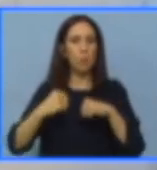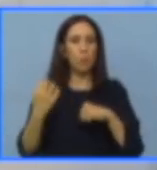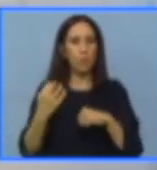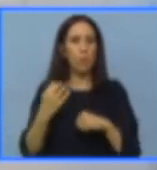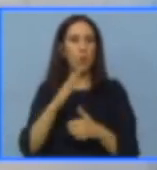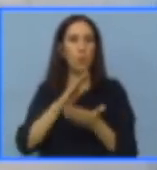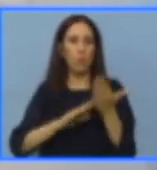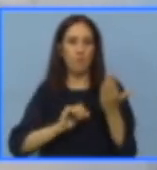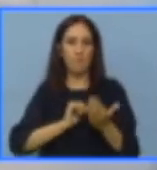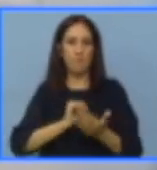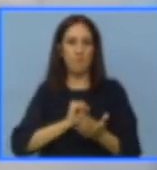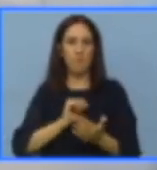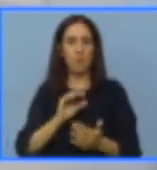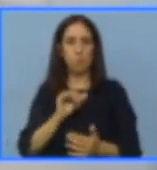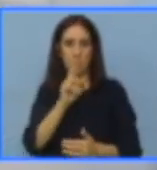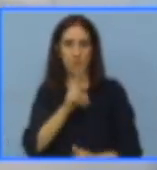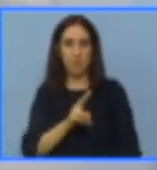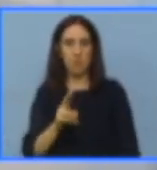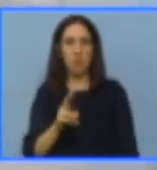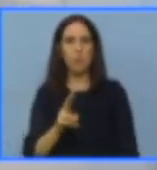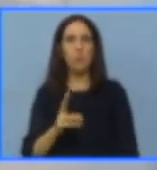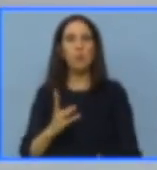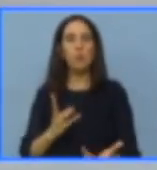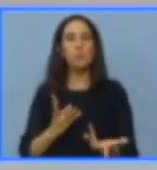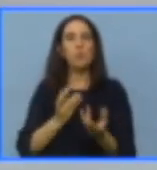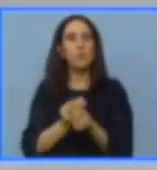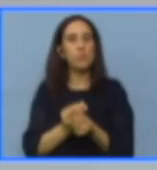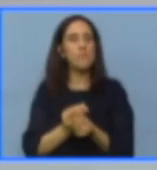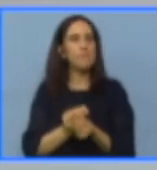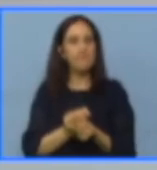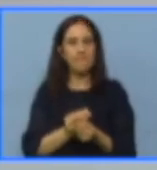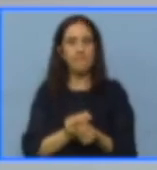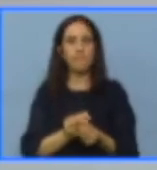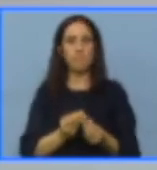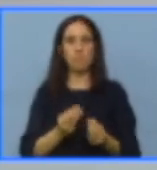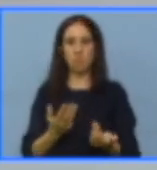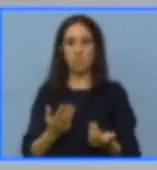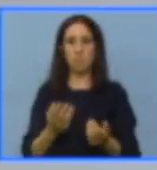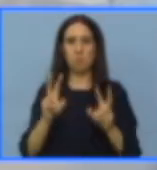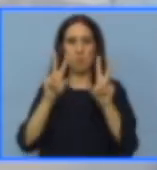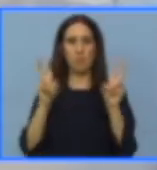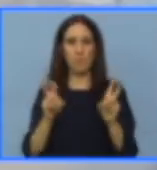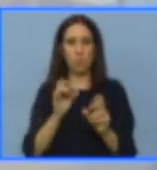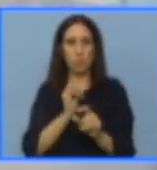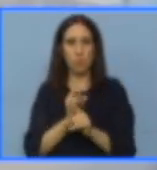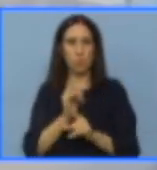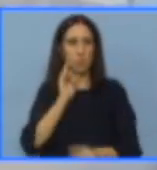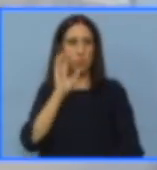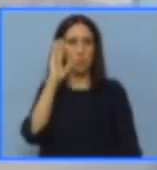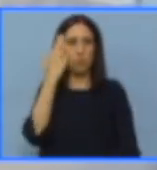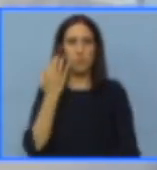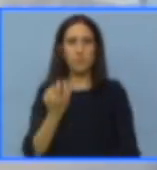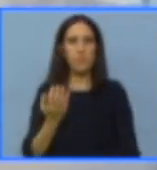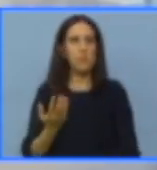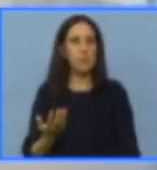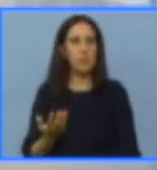nossos colegas do Vaticano, juntar um outro capítulo que é igualmente importante, que é